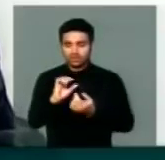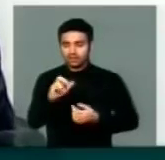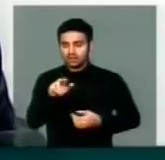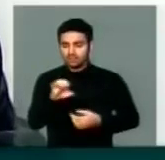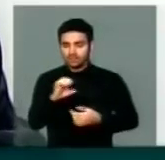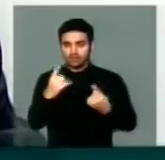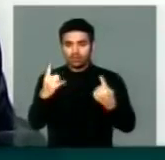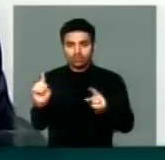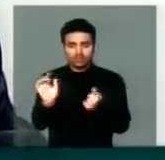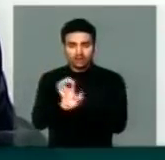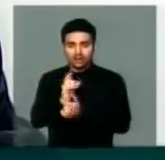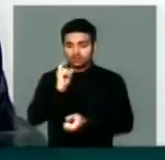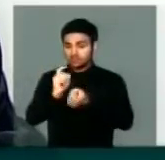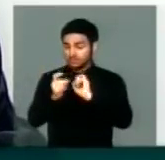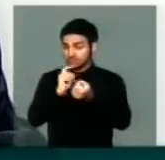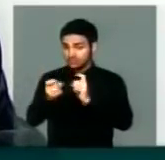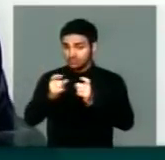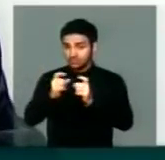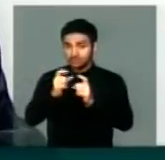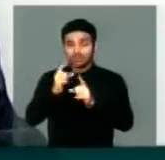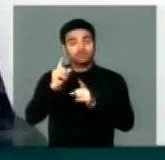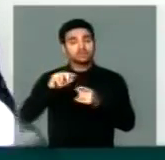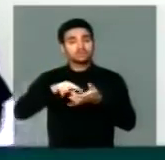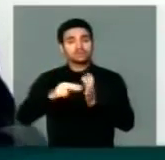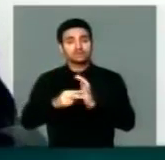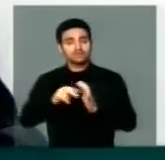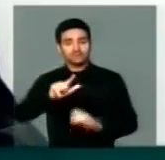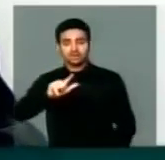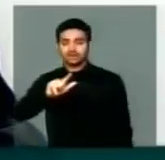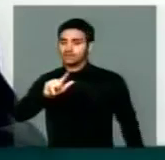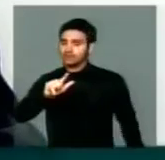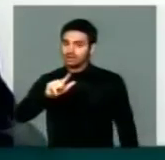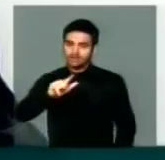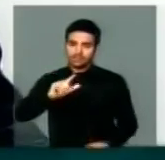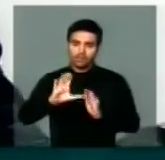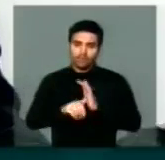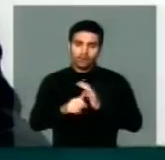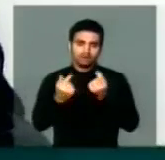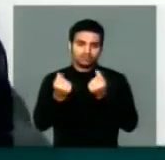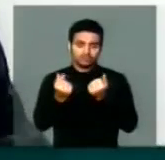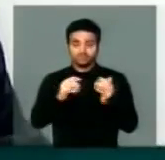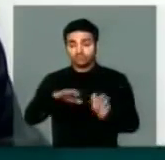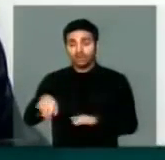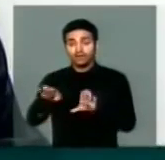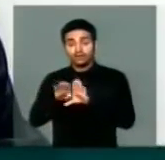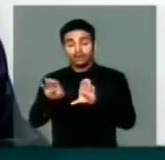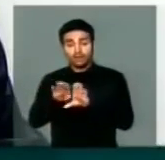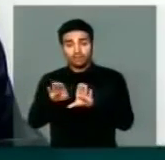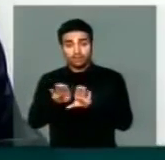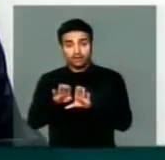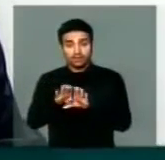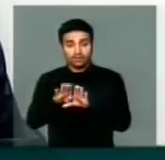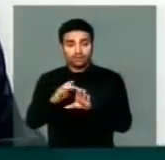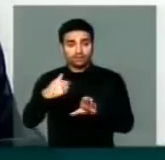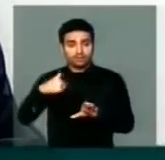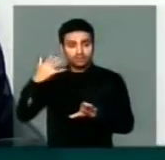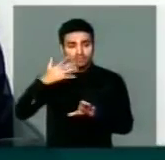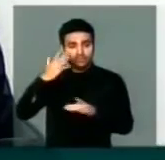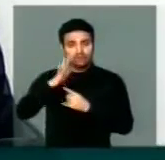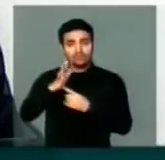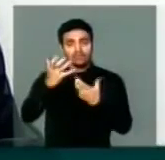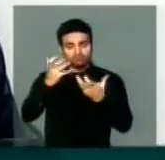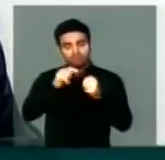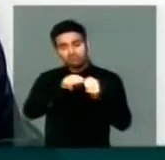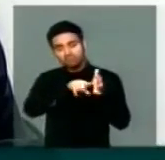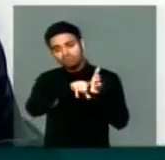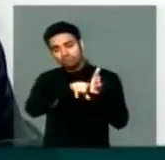dos crimes contra a administração. Isso caracteriza também o crime de lavagem. Conclusão, faço o exposto manifestando-se pela instauração